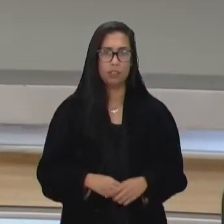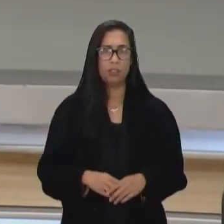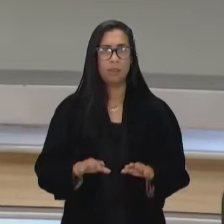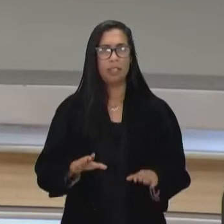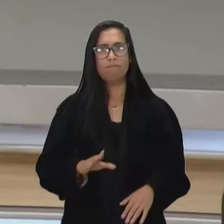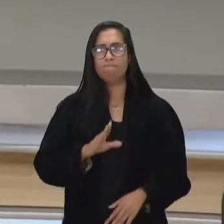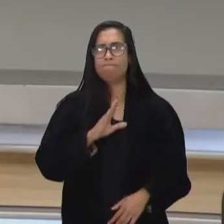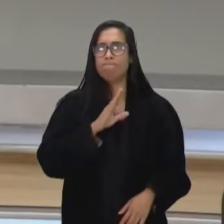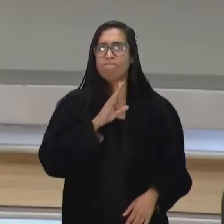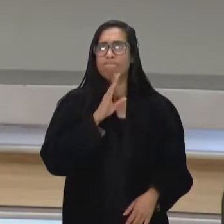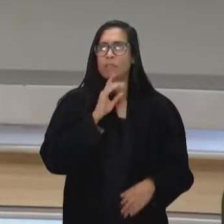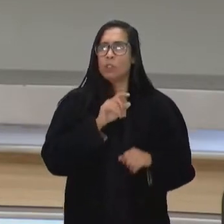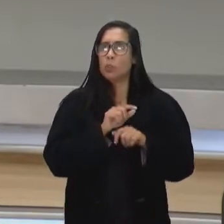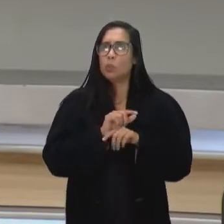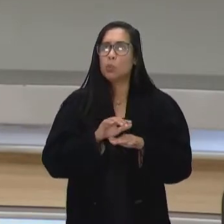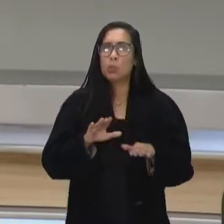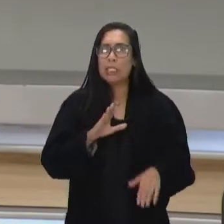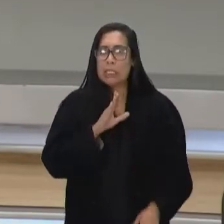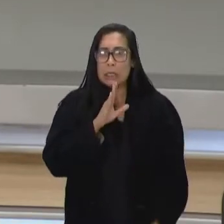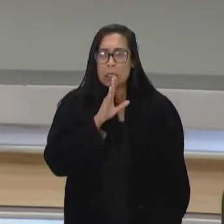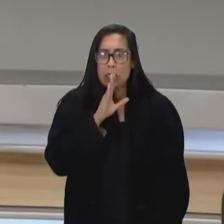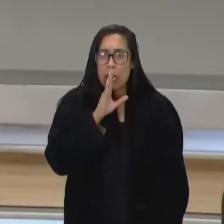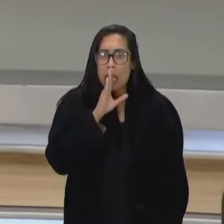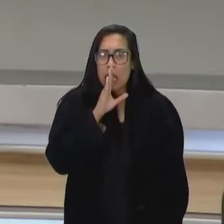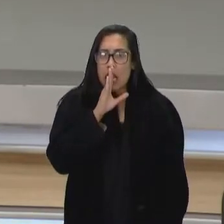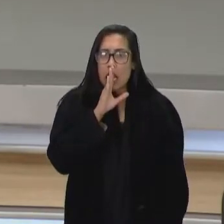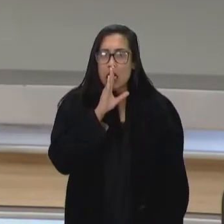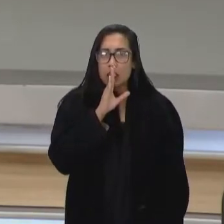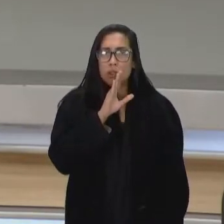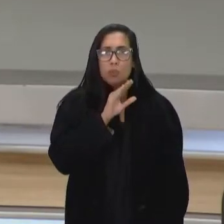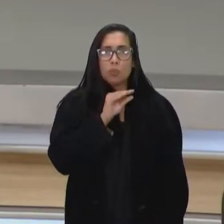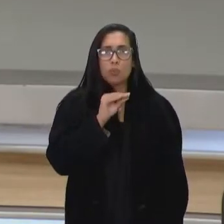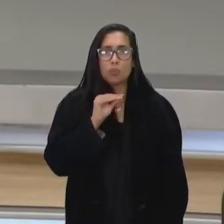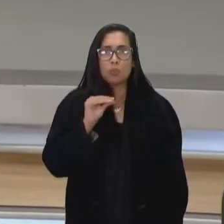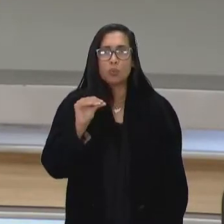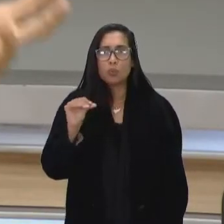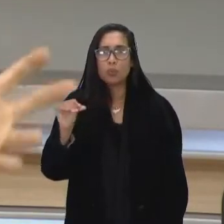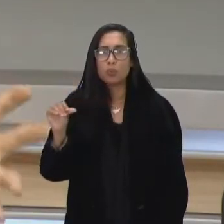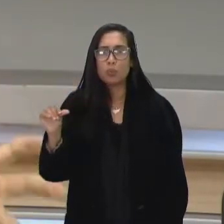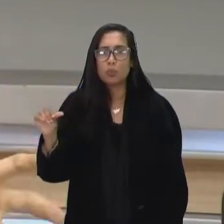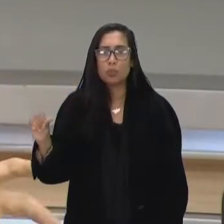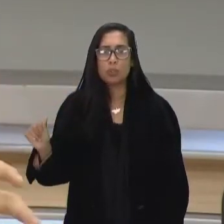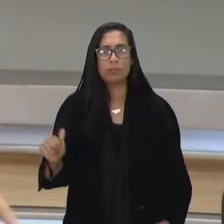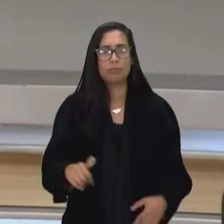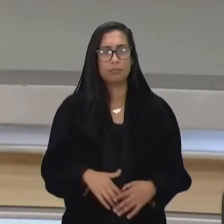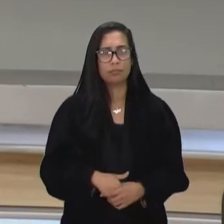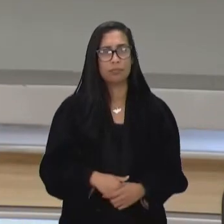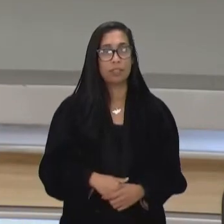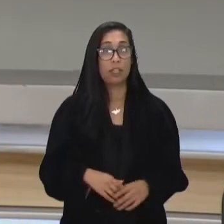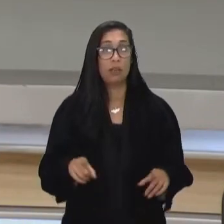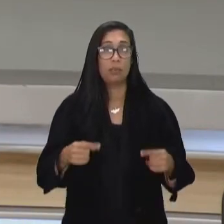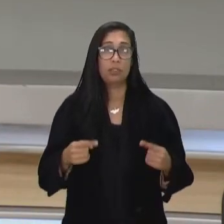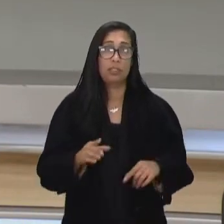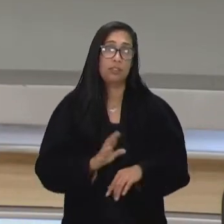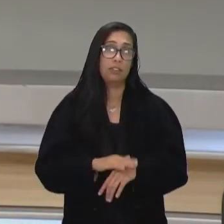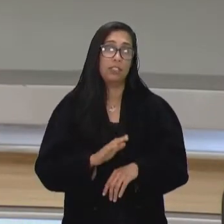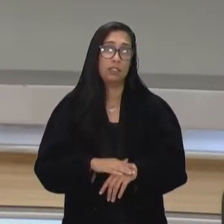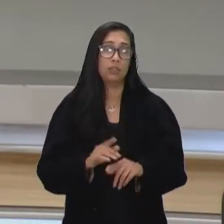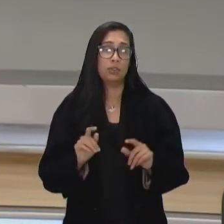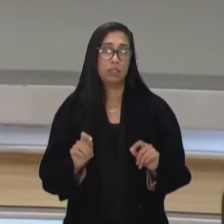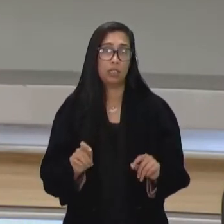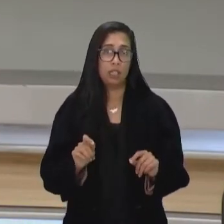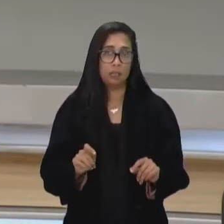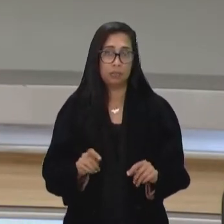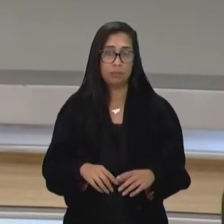clima. E justamente o silêncio ele tem uma função muito importante. Porque do que é feita a música? A música é feita